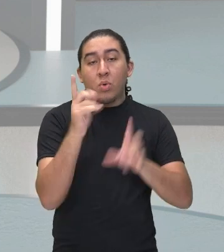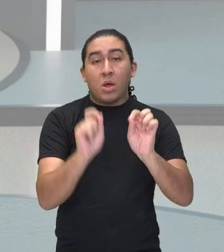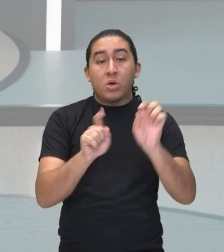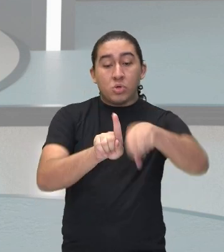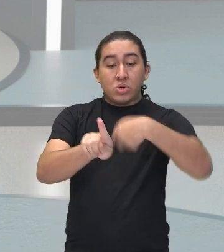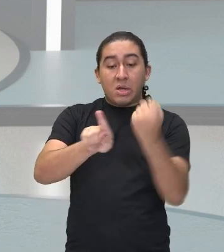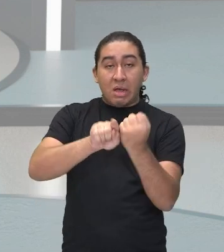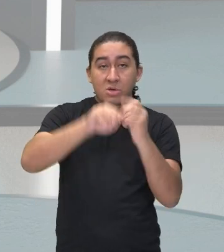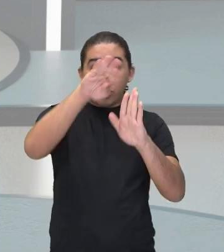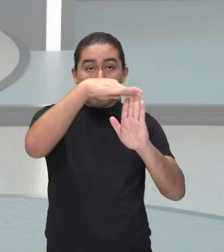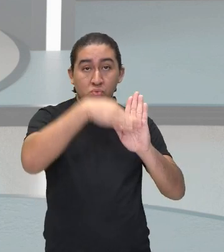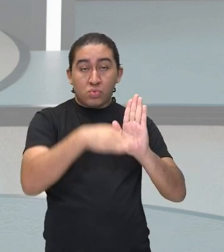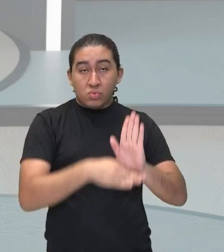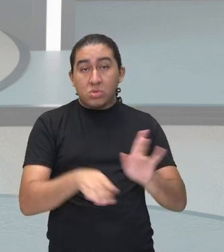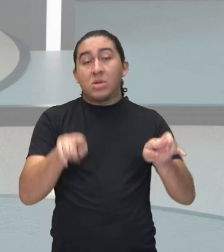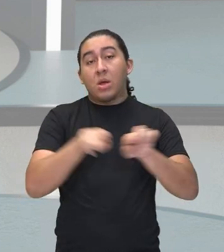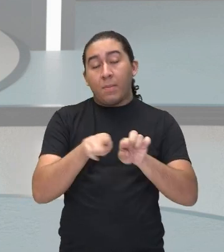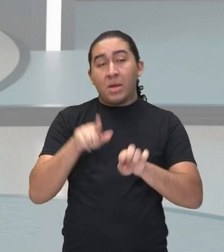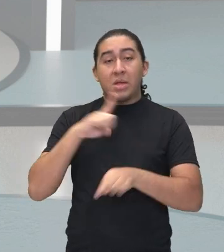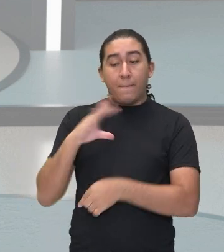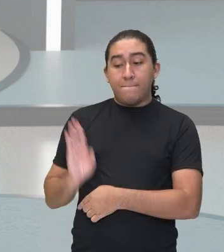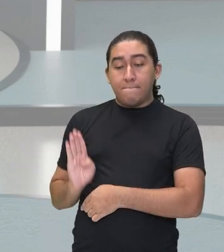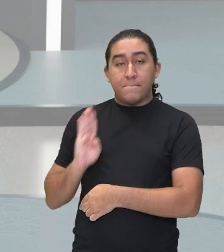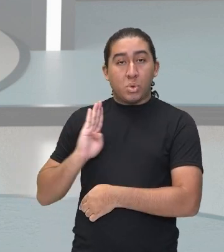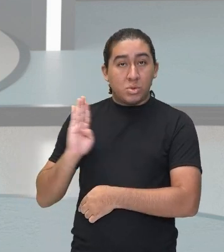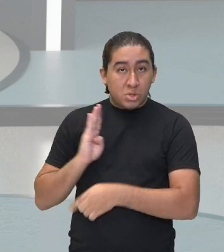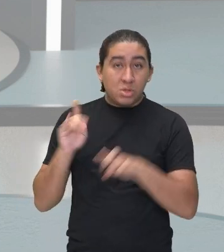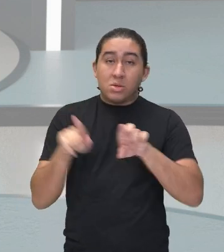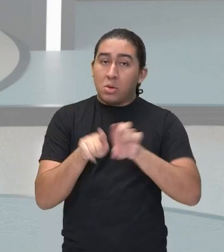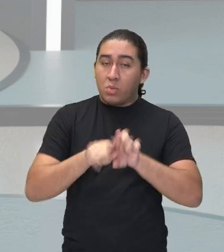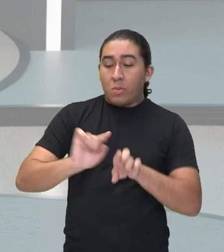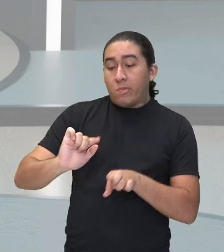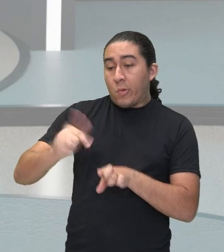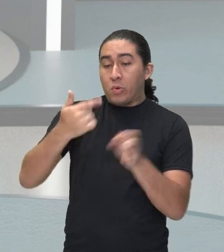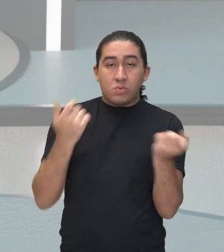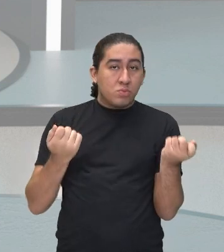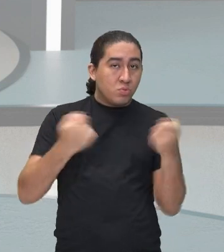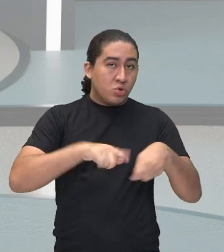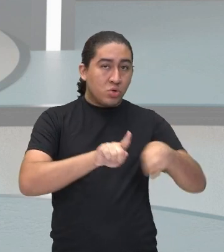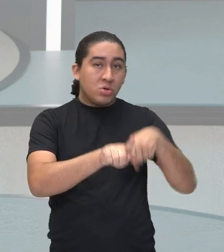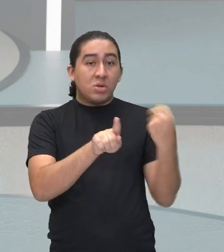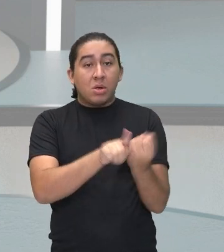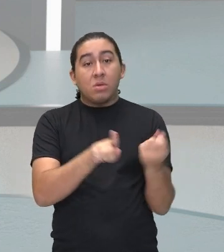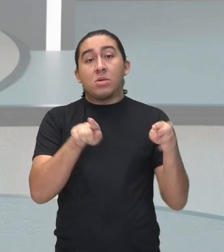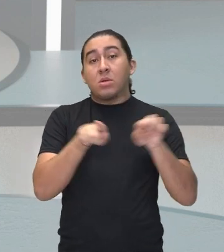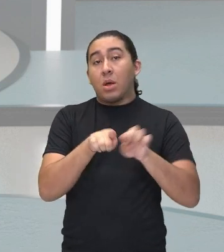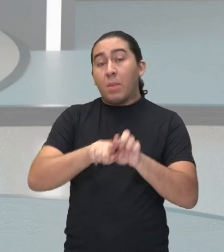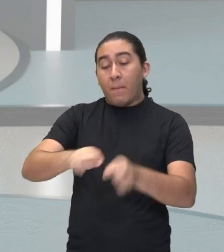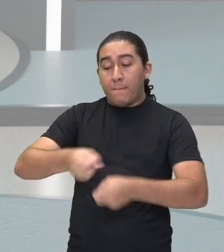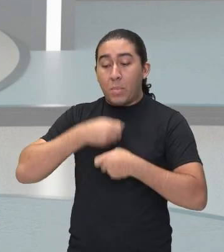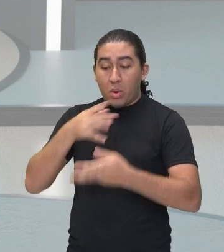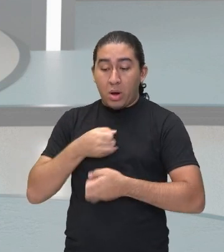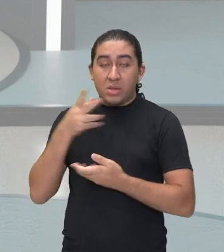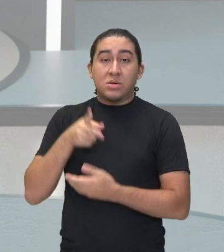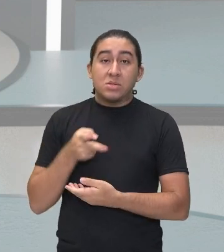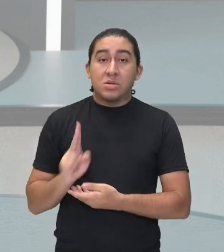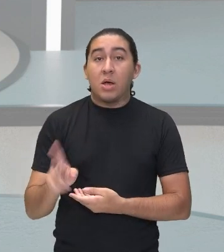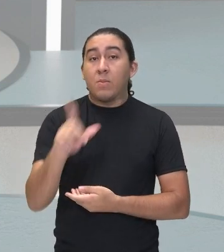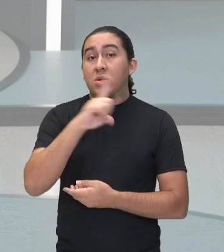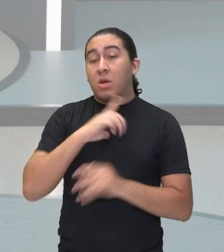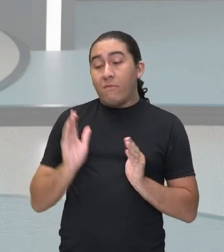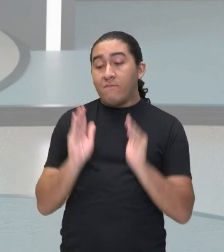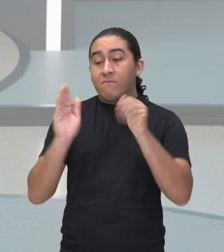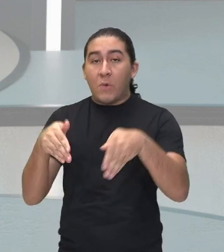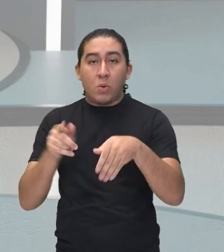a burguesia e as outras camadas sociais. E os nossos poetas sempre abraçaram as camadas